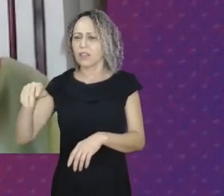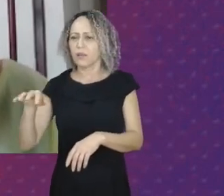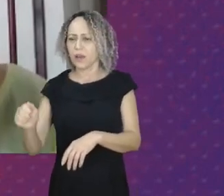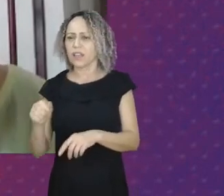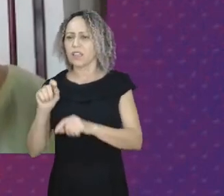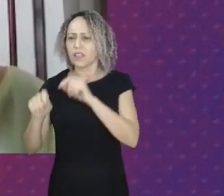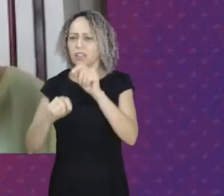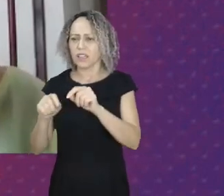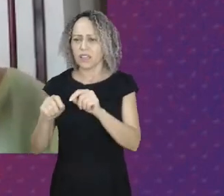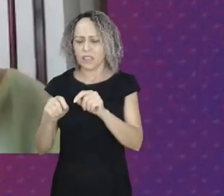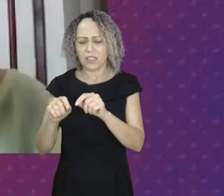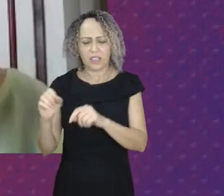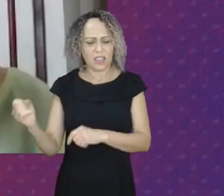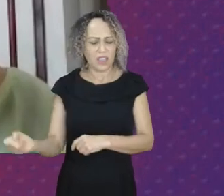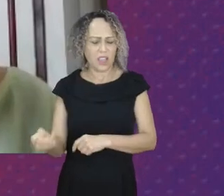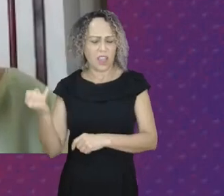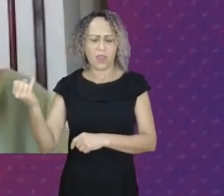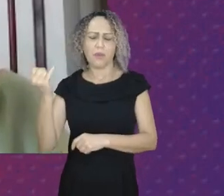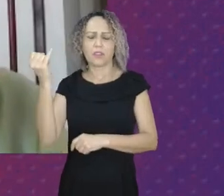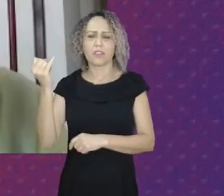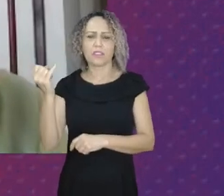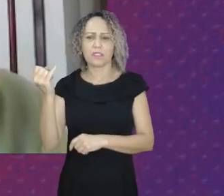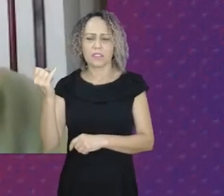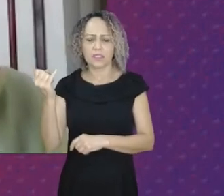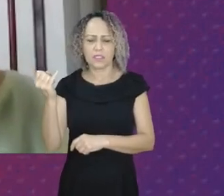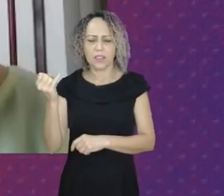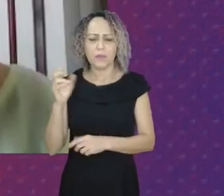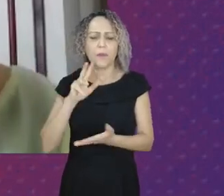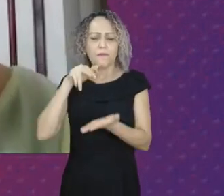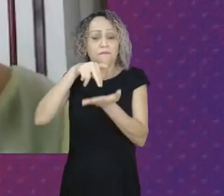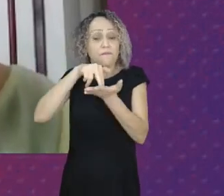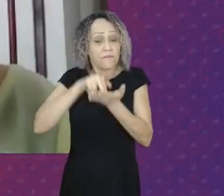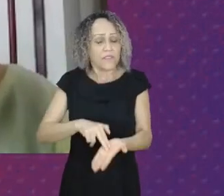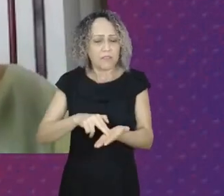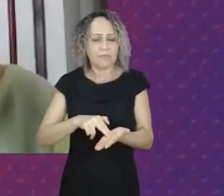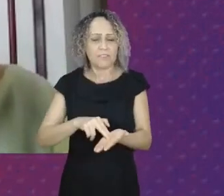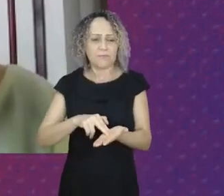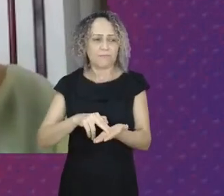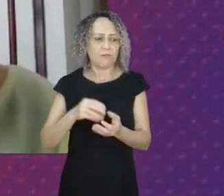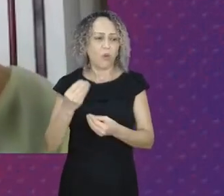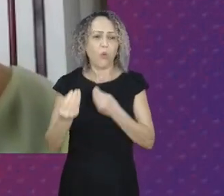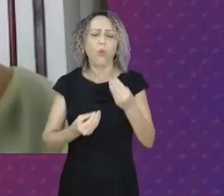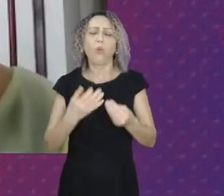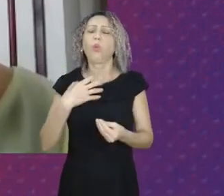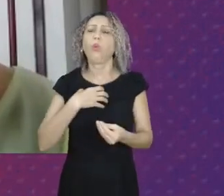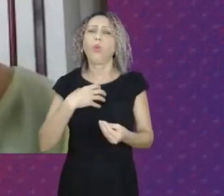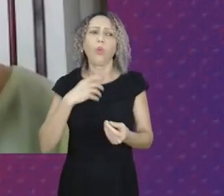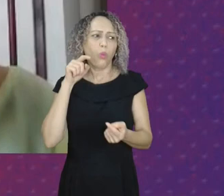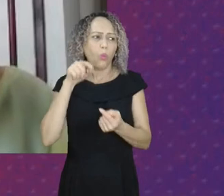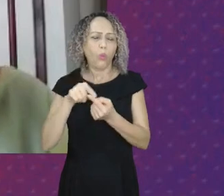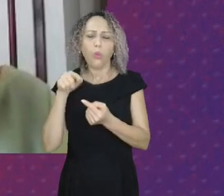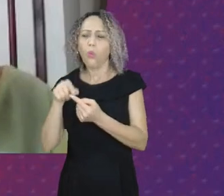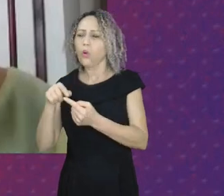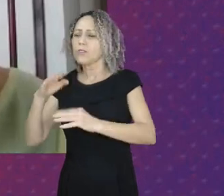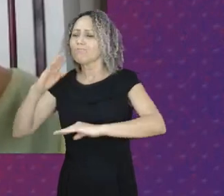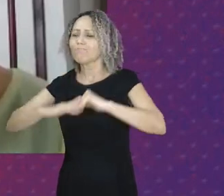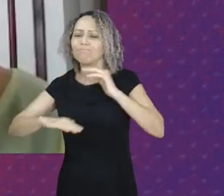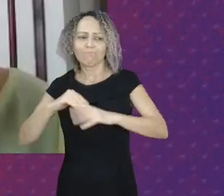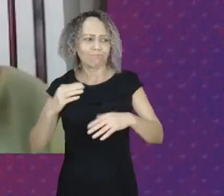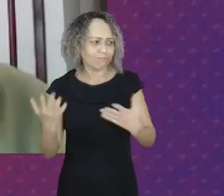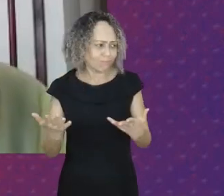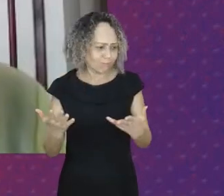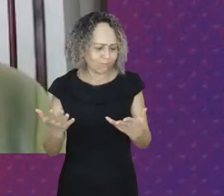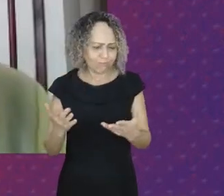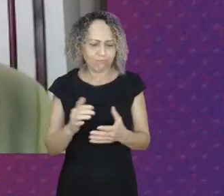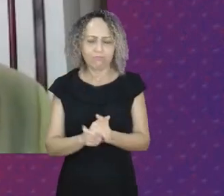que é extremamente importante para reafirmar o sentido prático desses princípios a que me